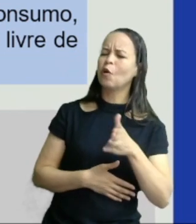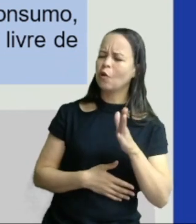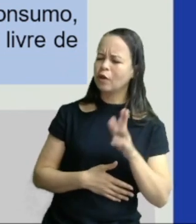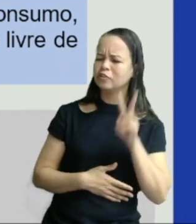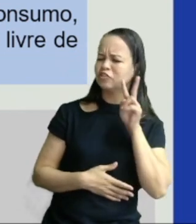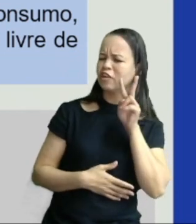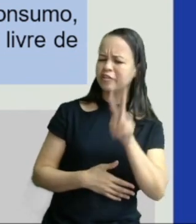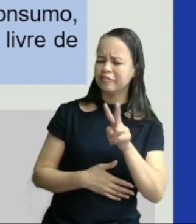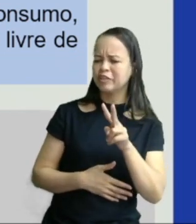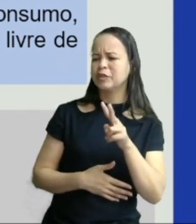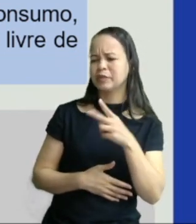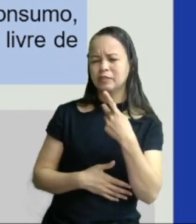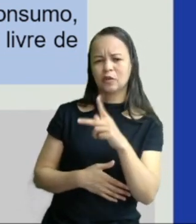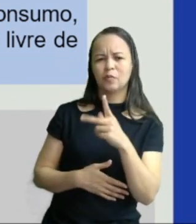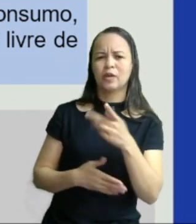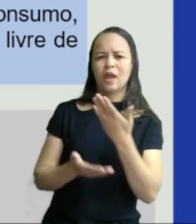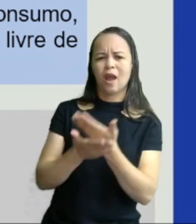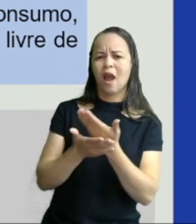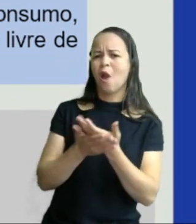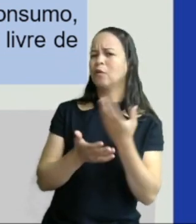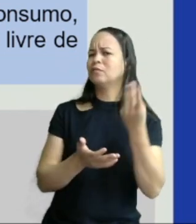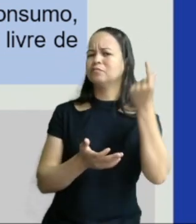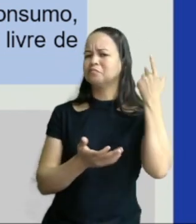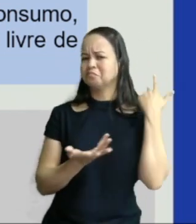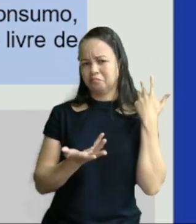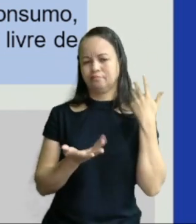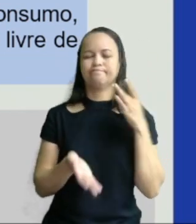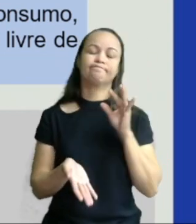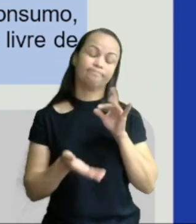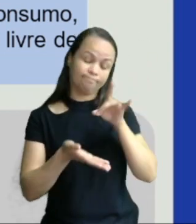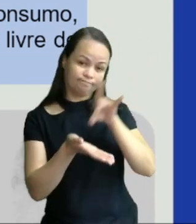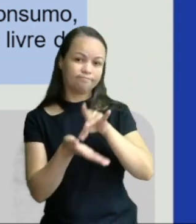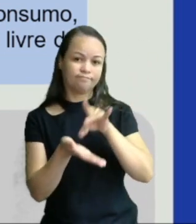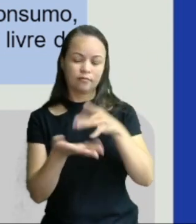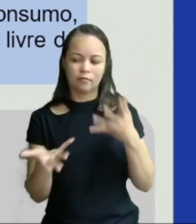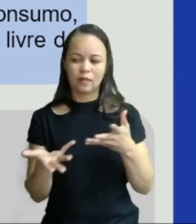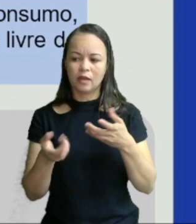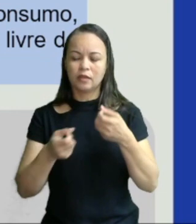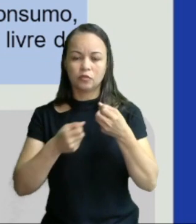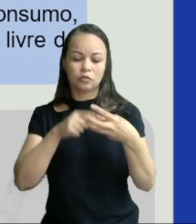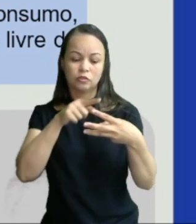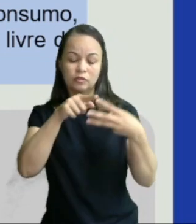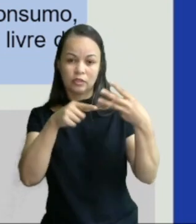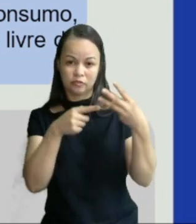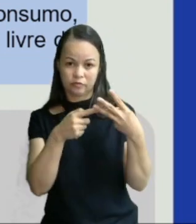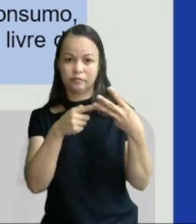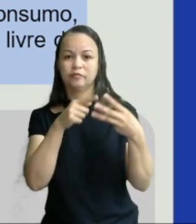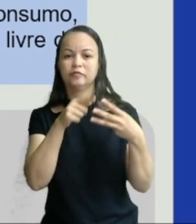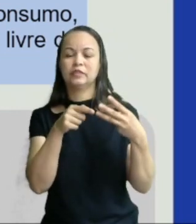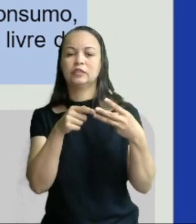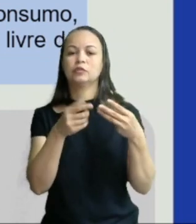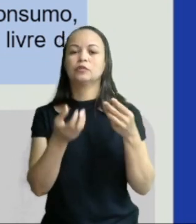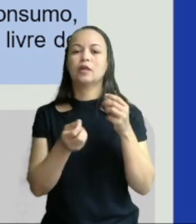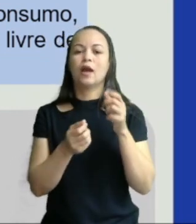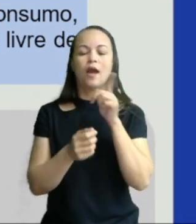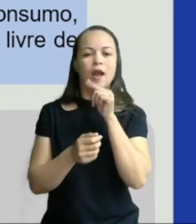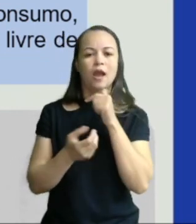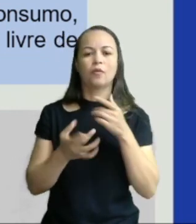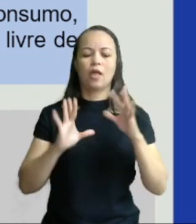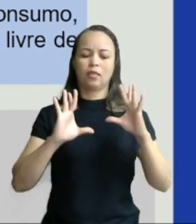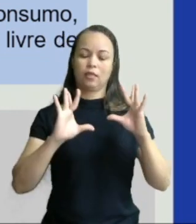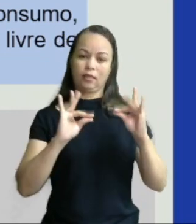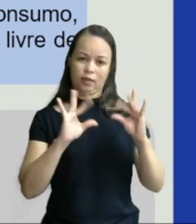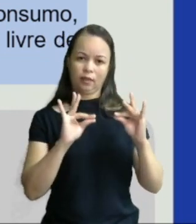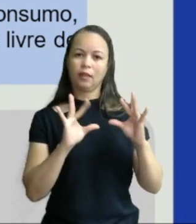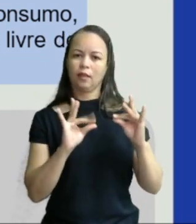alguma aula anterior, verdade. Aí nós trouxemos os 3 estados físicos da água, né? Que nós encontramos ele líquido,